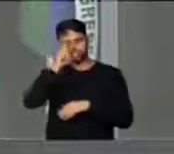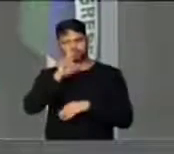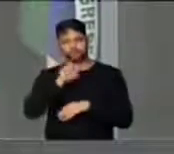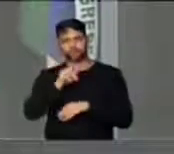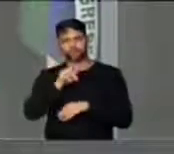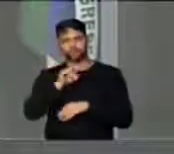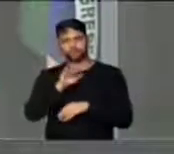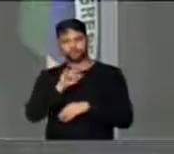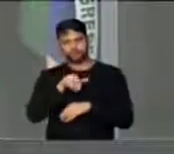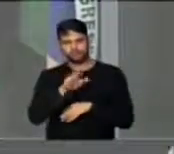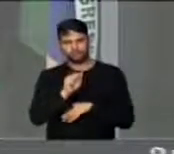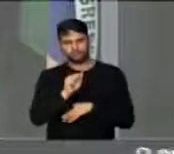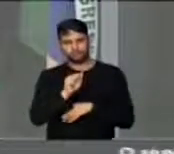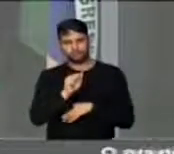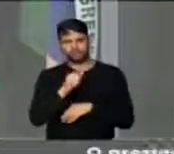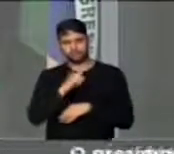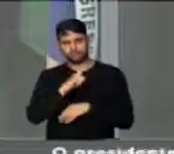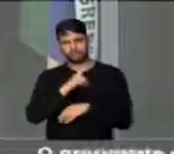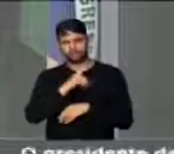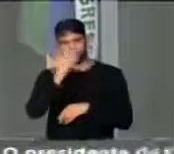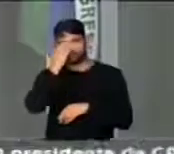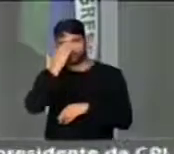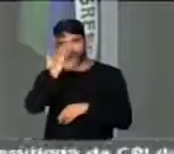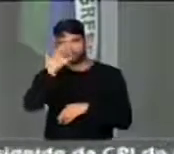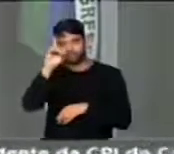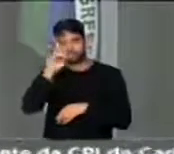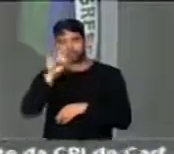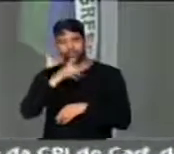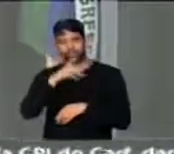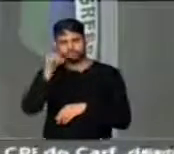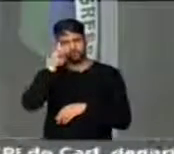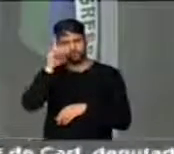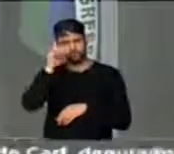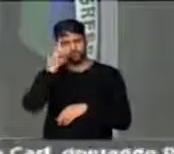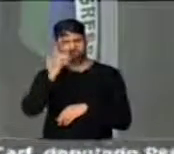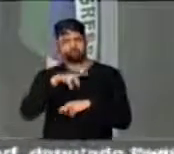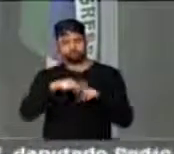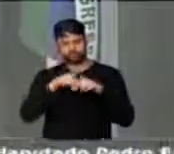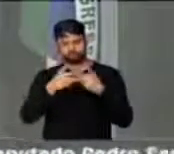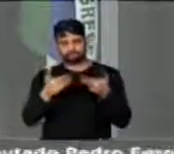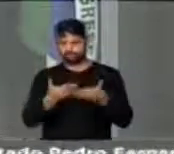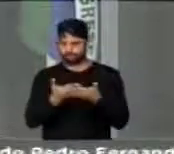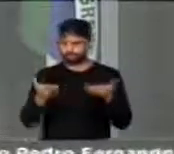republicana. Nós temos que agradecer a Deus todo dia por isso.